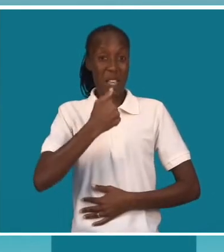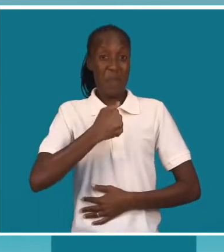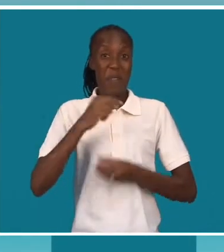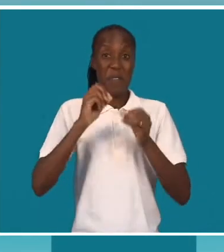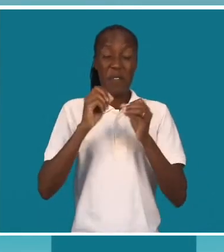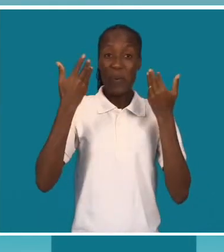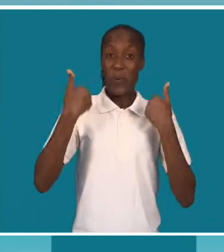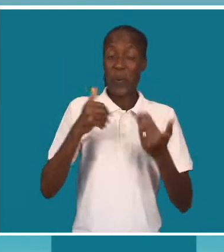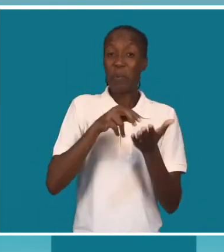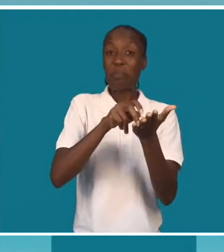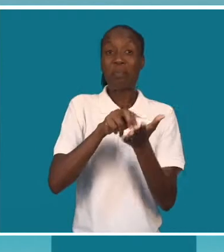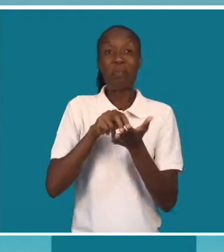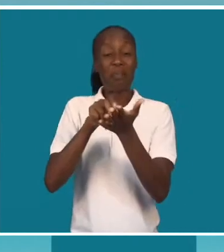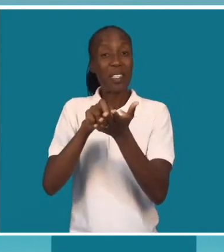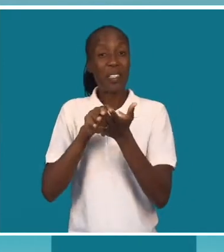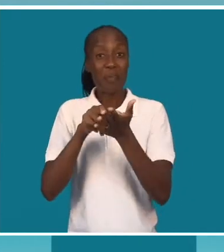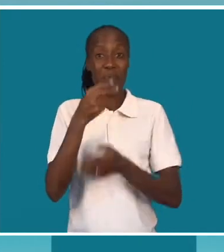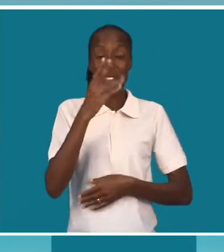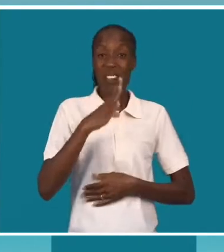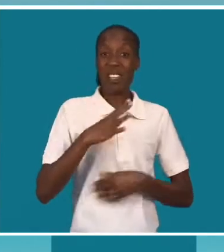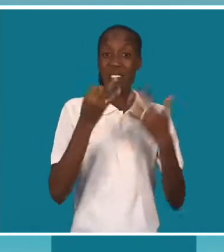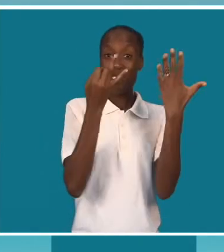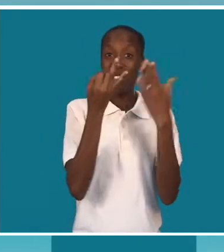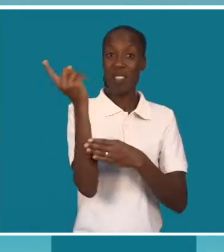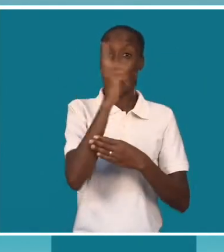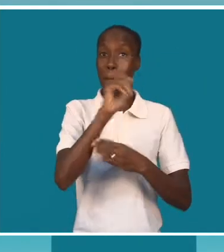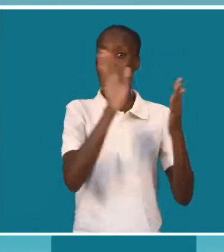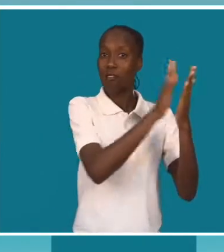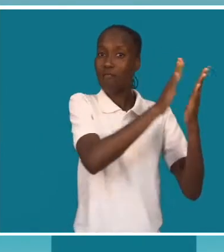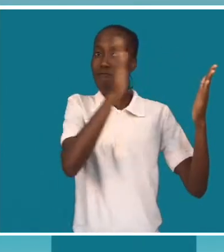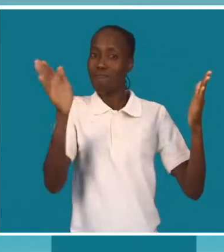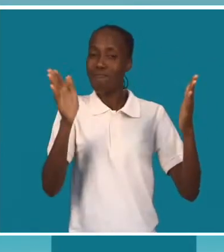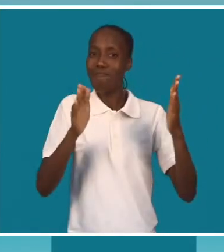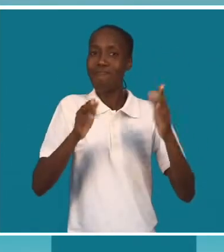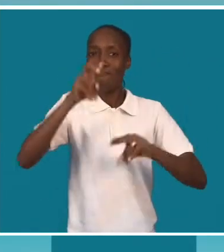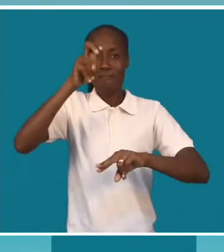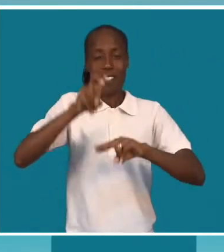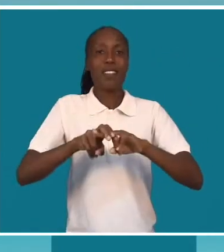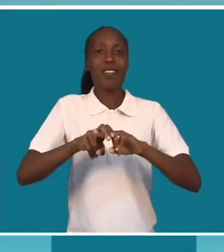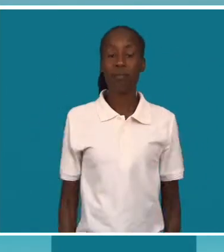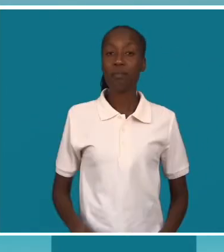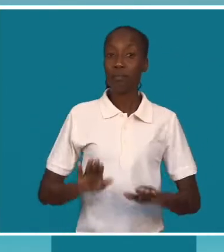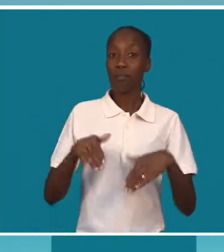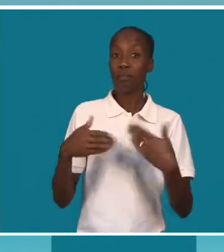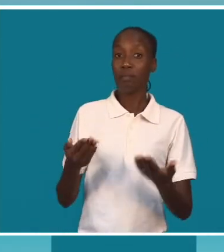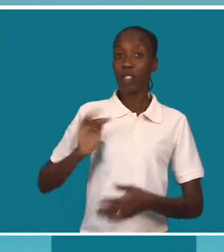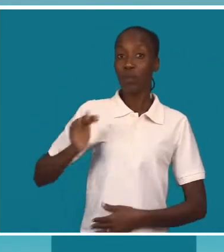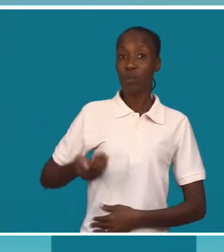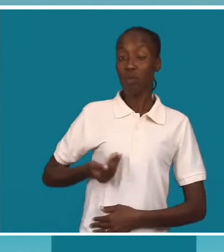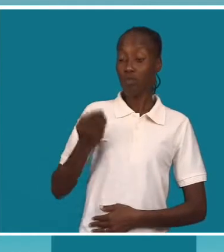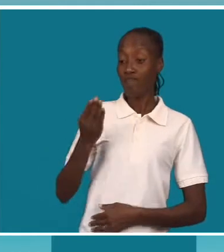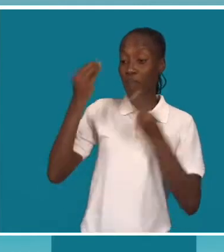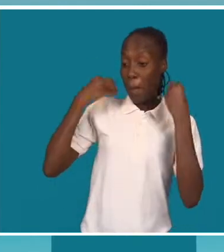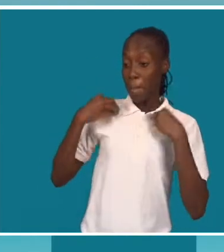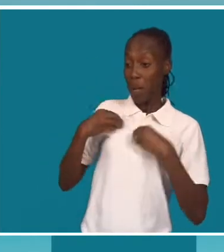com, pode ser, pé e braço, mais ou menos,